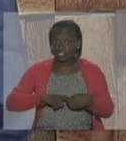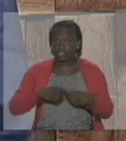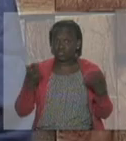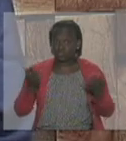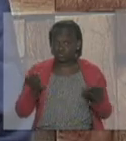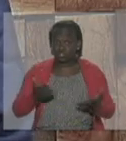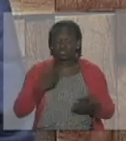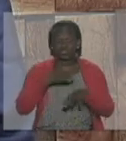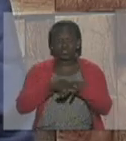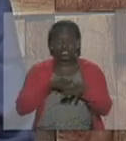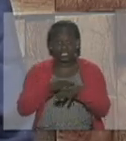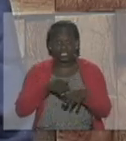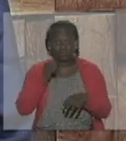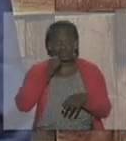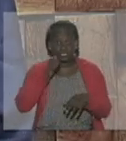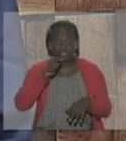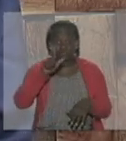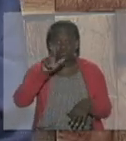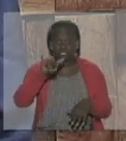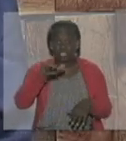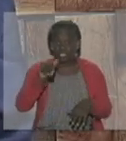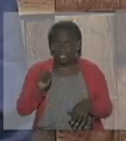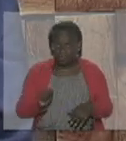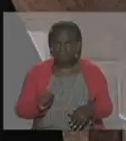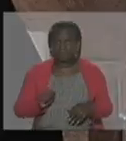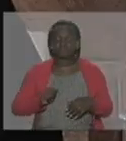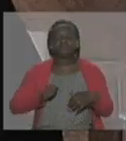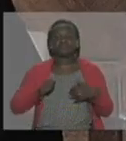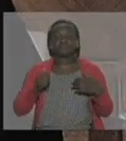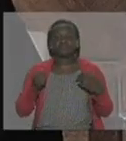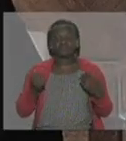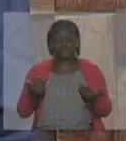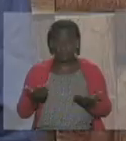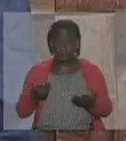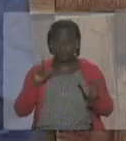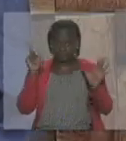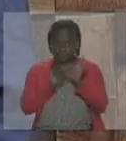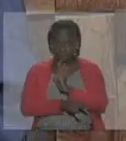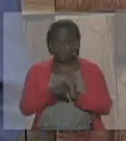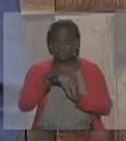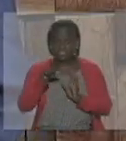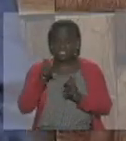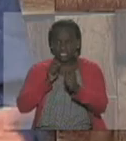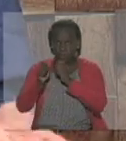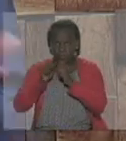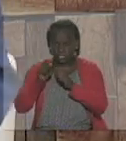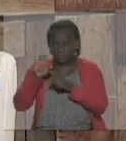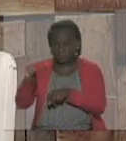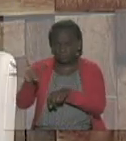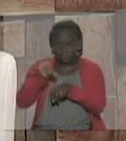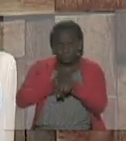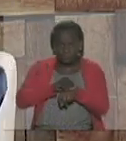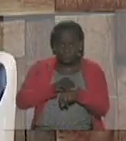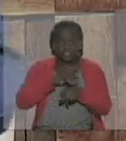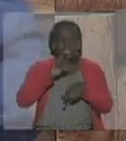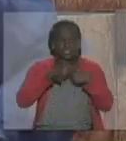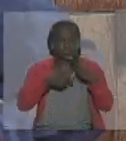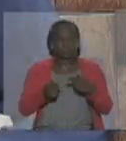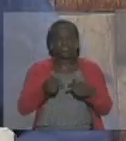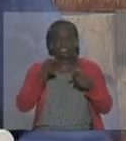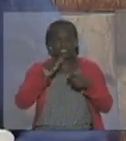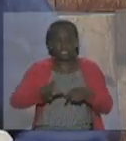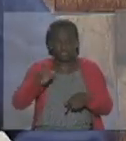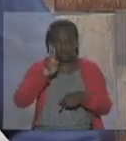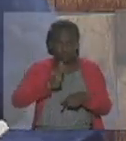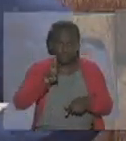voltando com o perfil de hoje eu estou conversando com a agente literária Luciana Vilas Boas Luciana te perguntei o que que você trouxe do jornalismo que foi um período muito